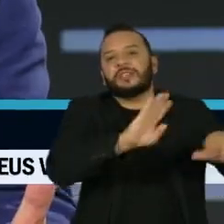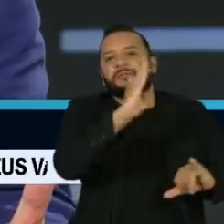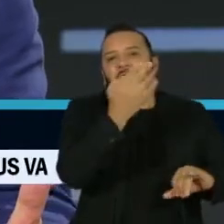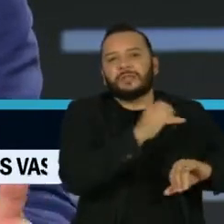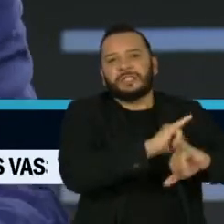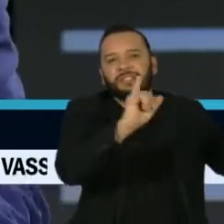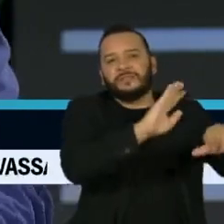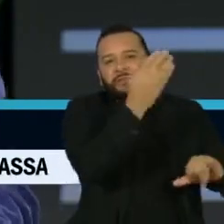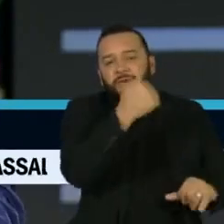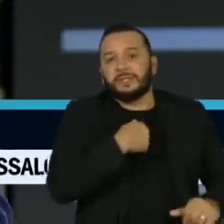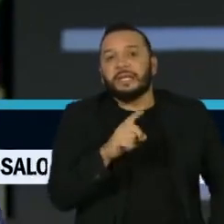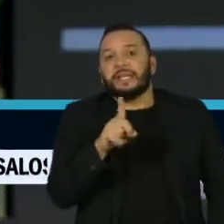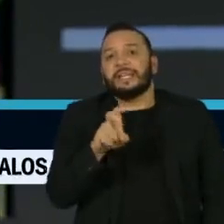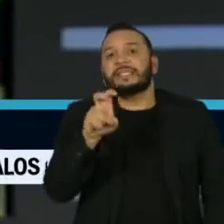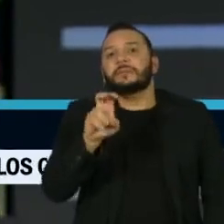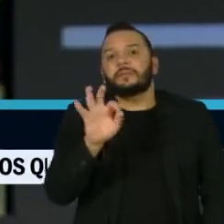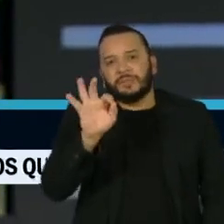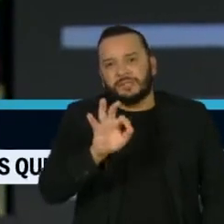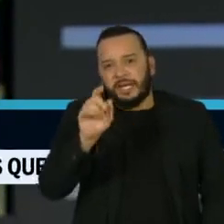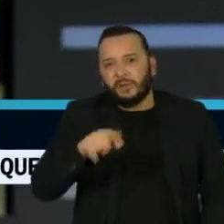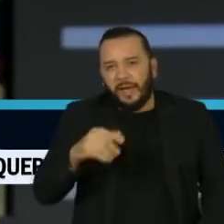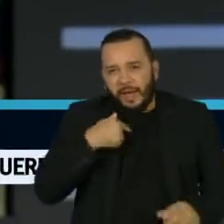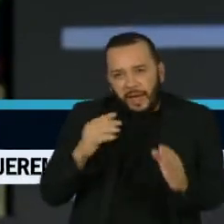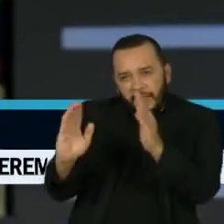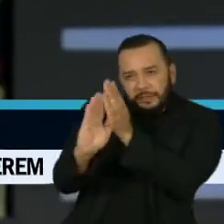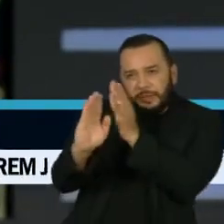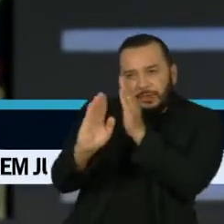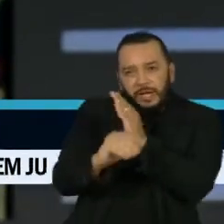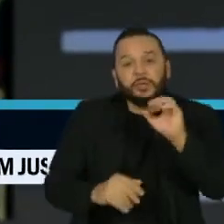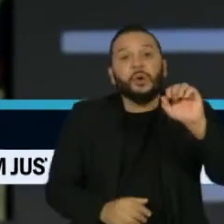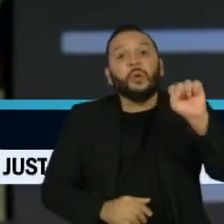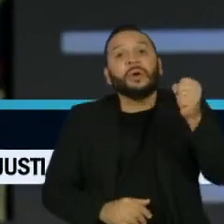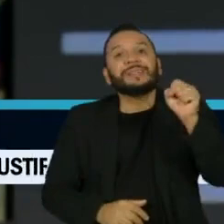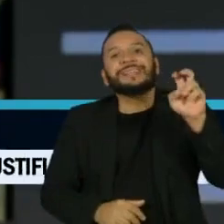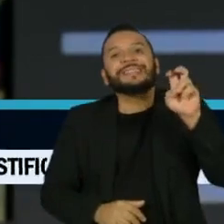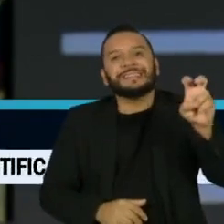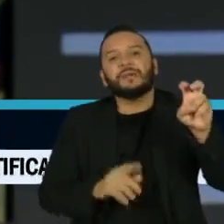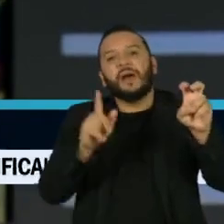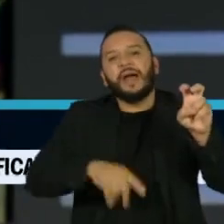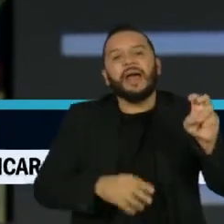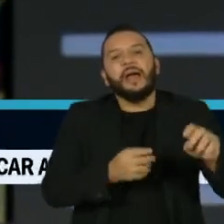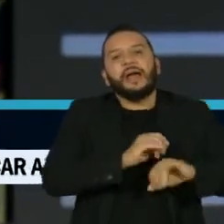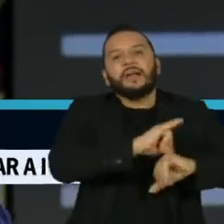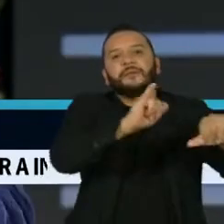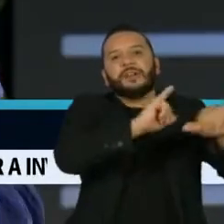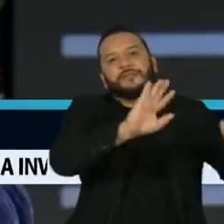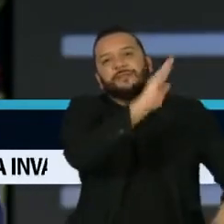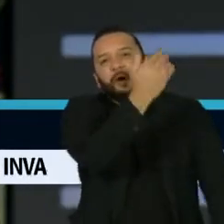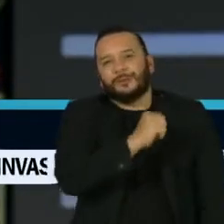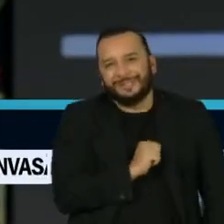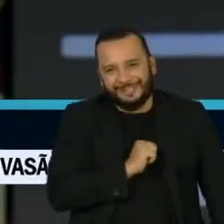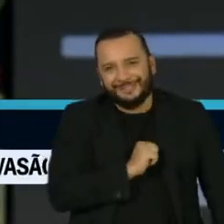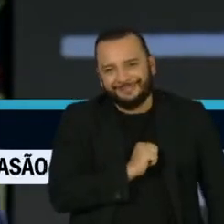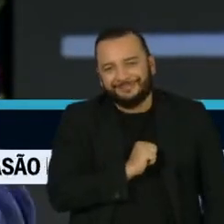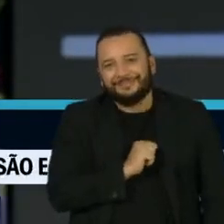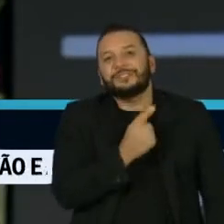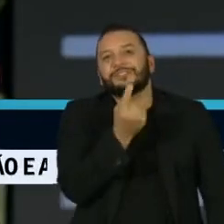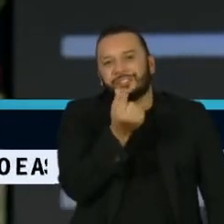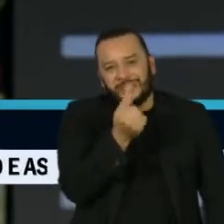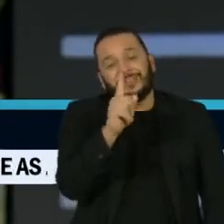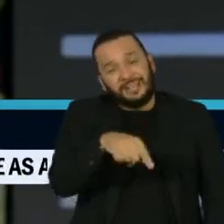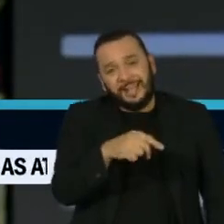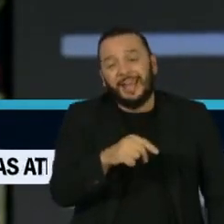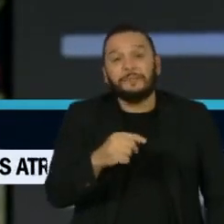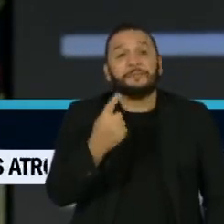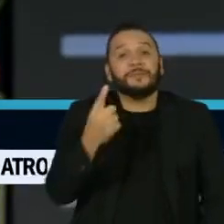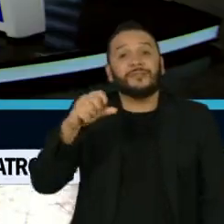para espionagem, 85% para o que eles chamam de desinformação, né? Então, o que é a fake news? Isso desde